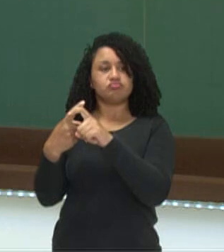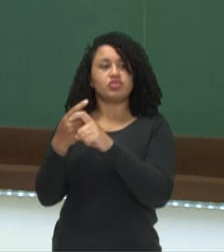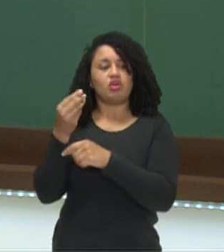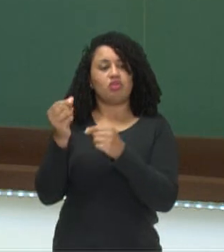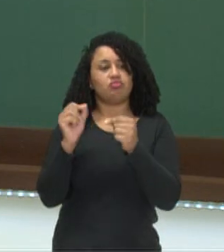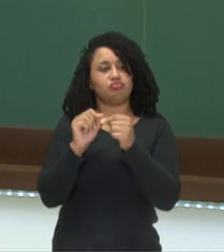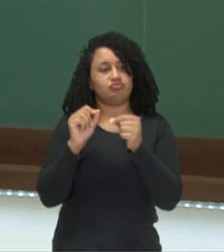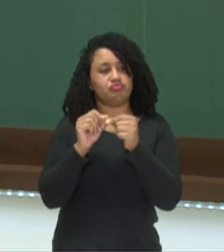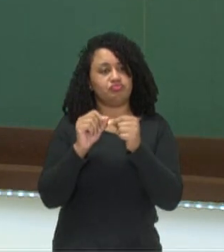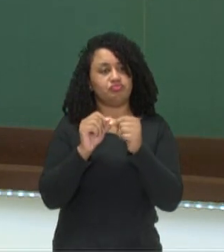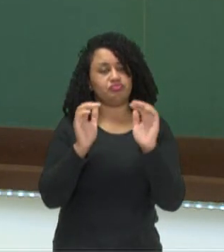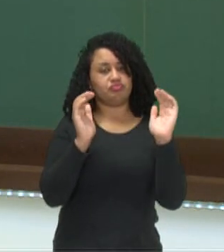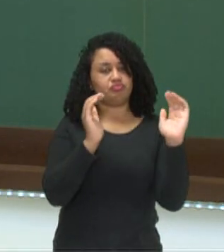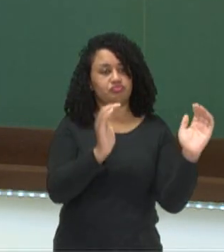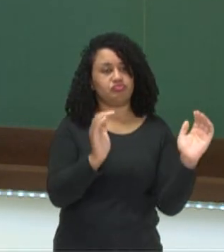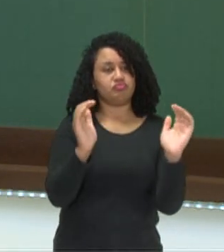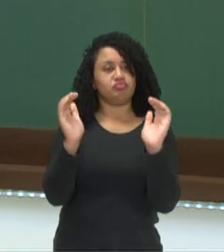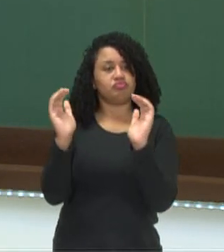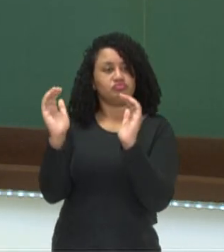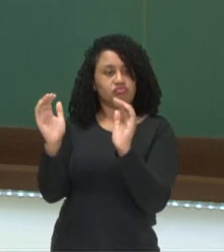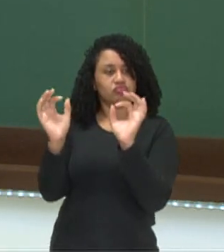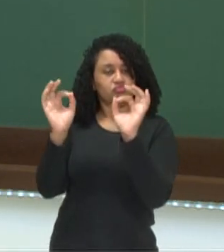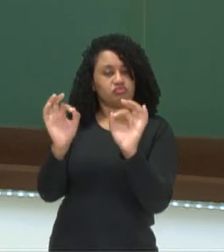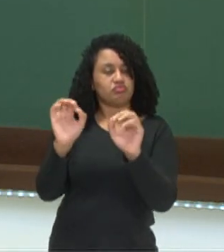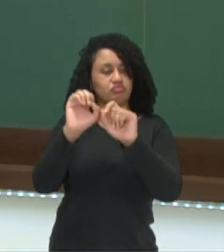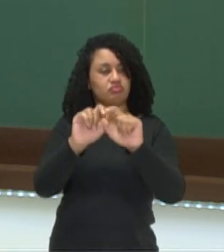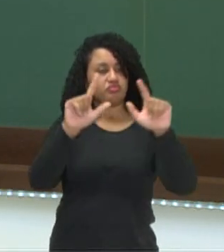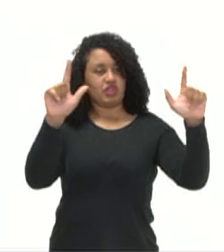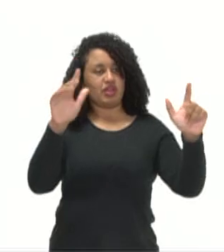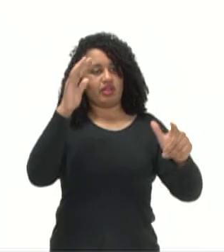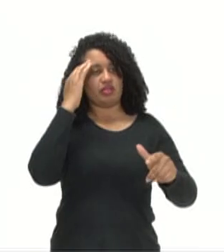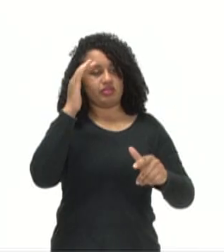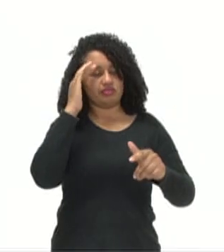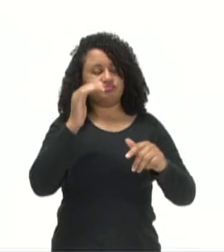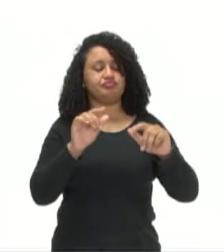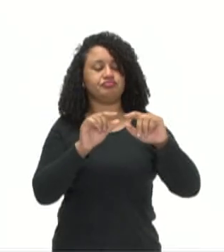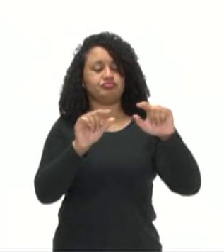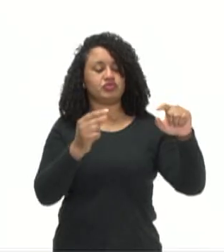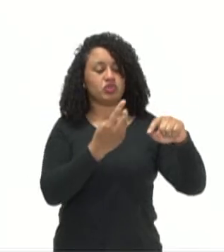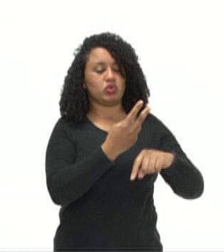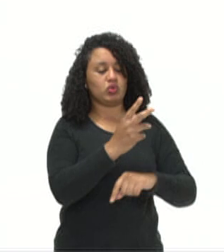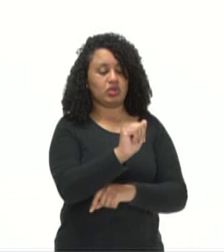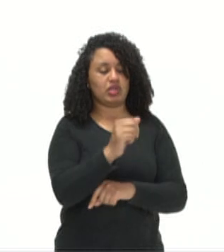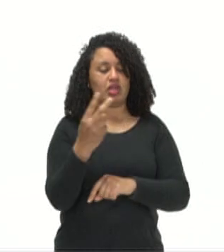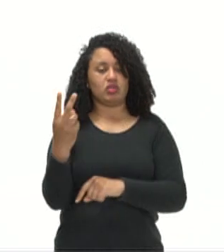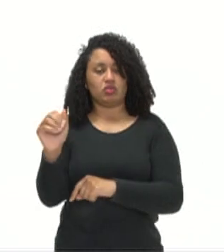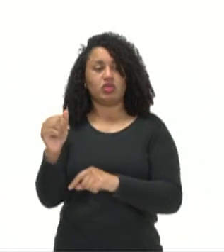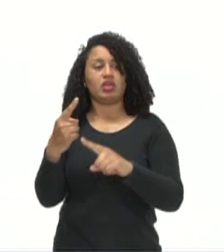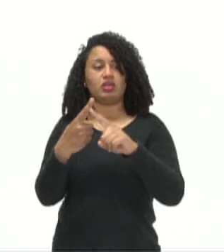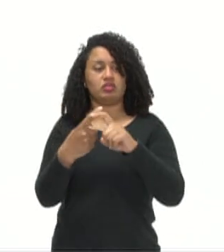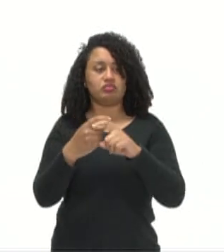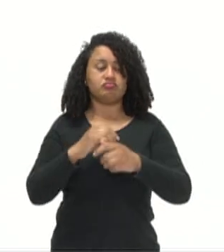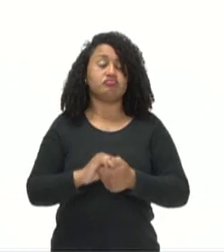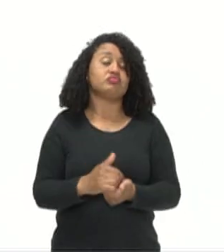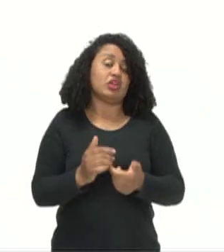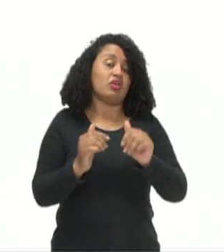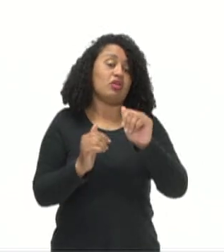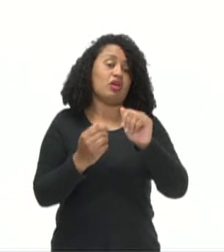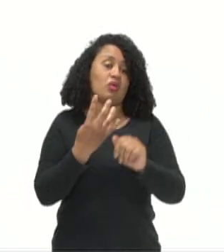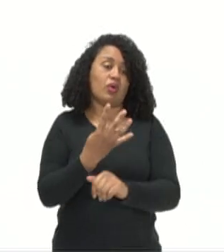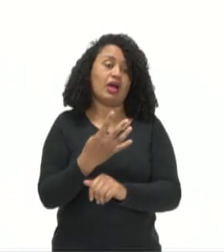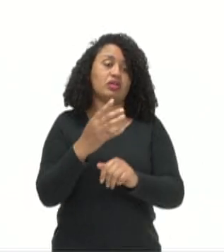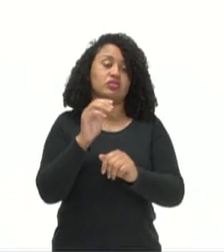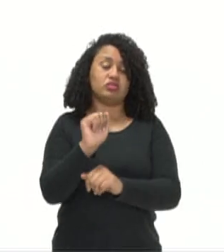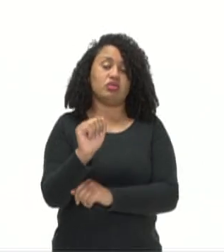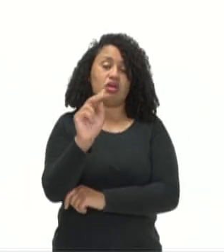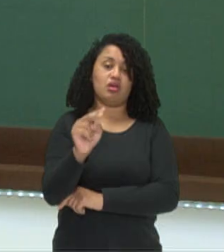isso. Então, eu escrevi entre parênteses, bonitinho, para ficar claro. E o denominador eu já multipliquei, ó. 2a vezes 2a,